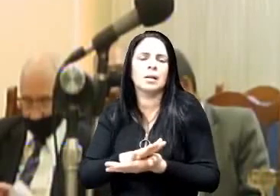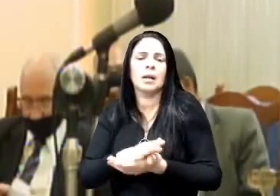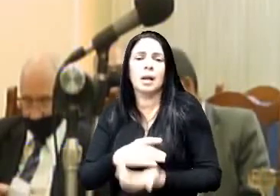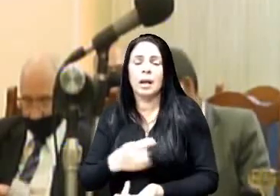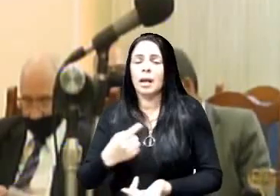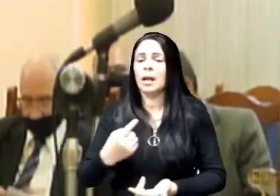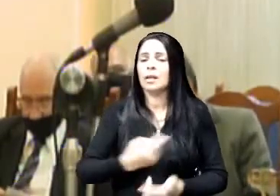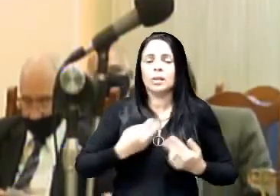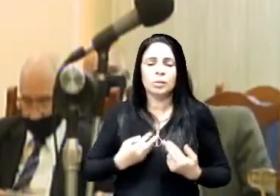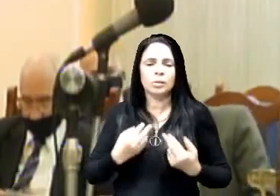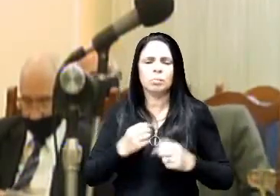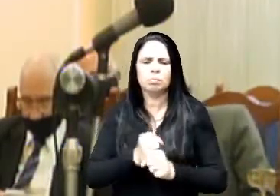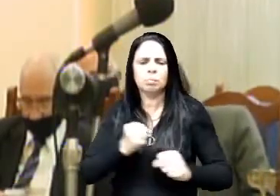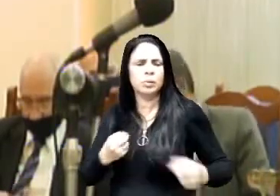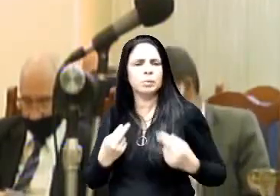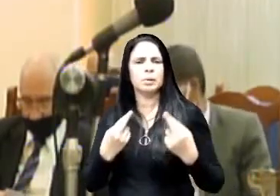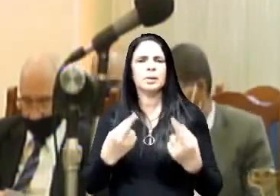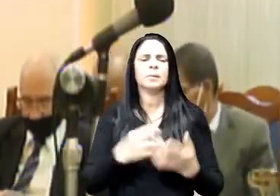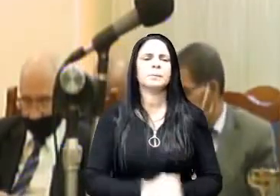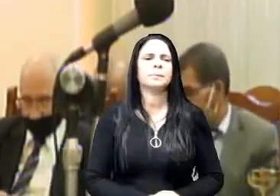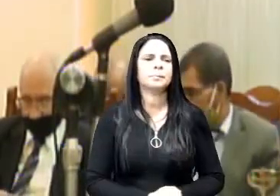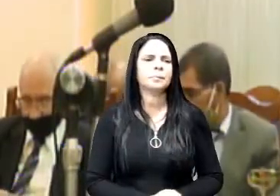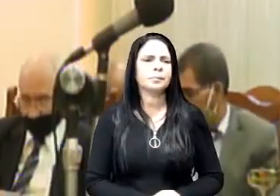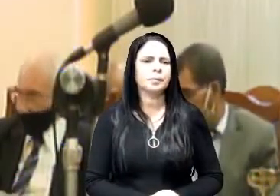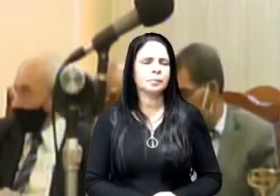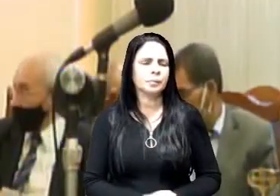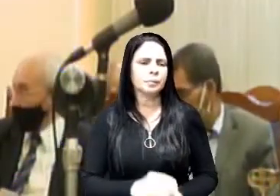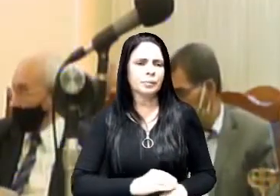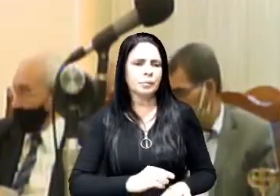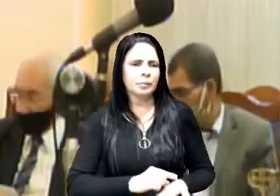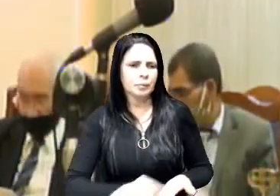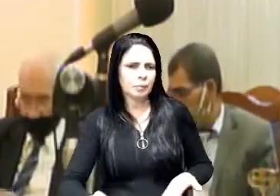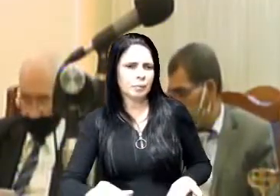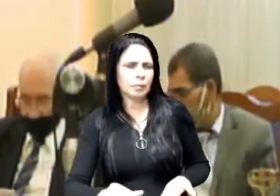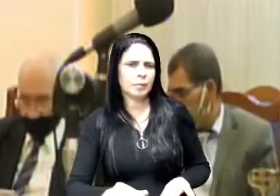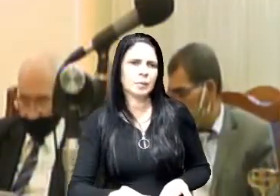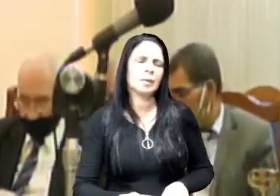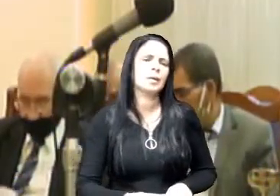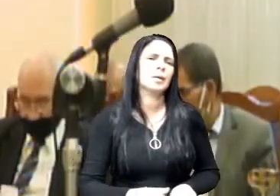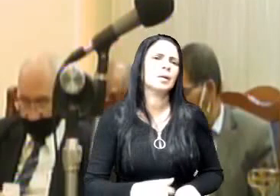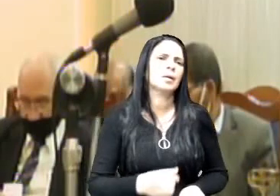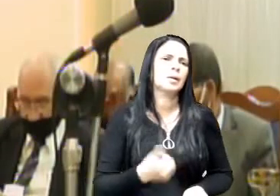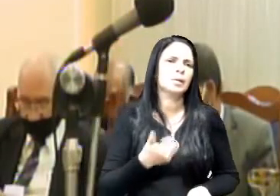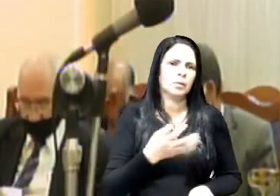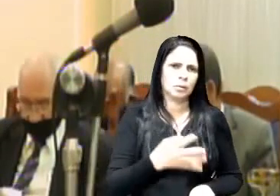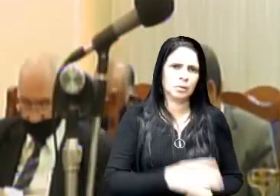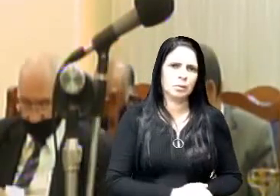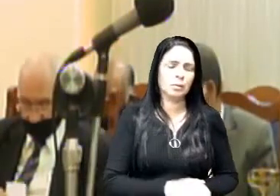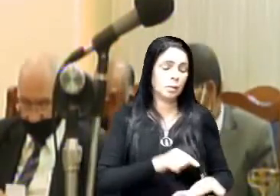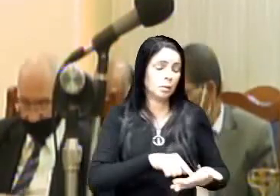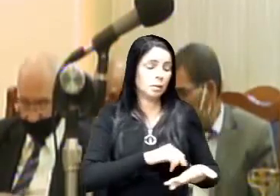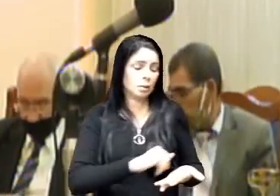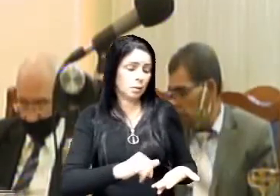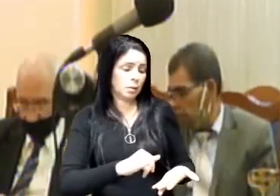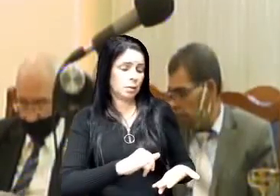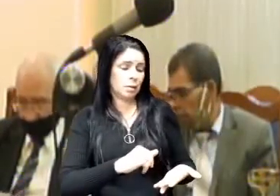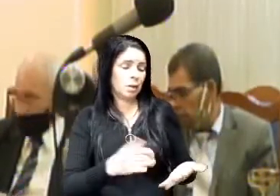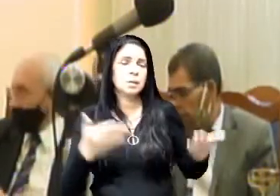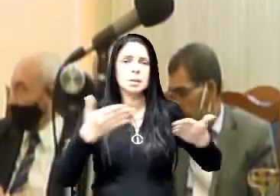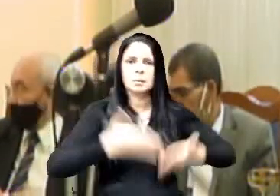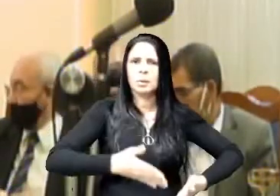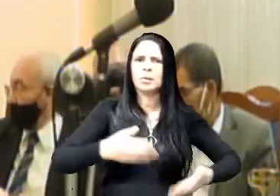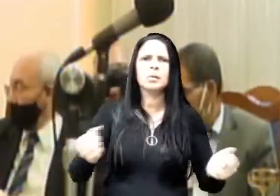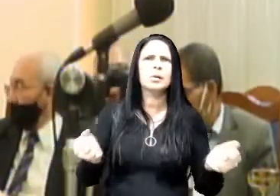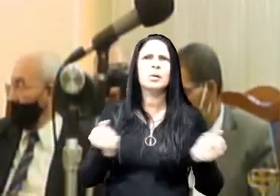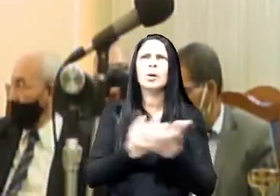esperança. Aí no versículo 14, 1 de Pedro 4:14, vai dizer que essas provas diz que glorificam a